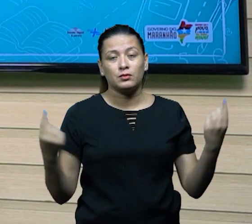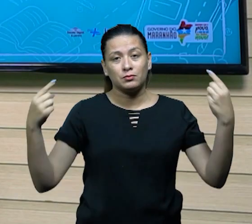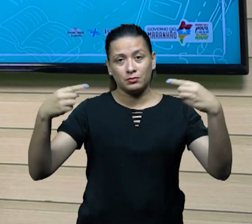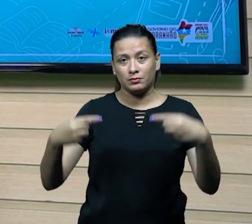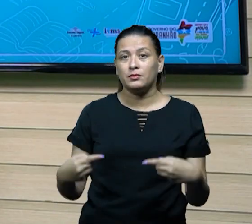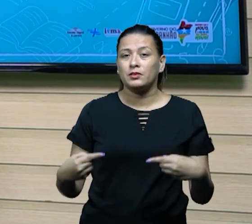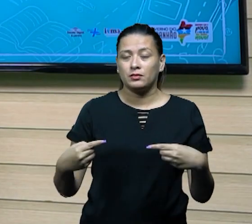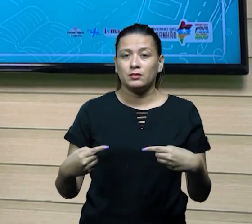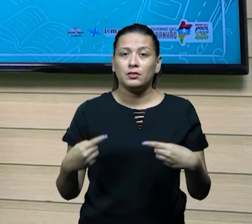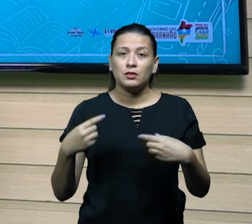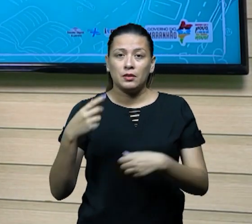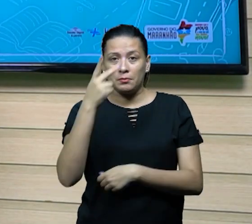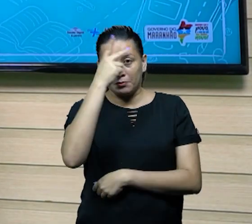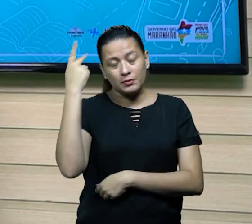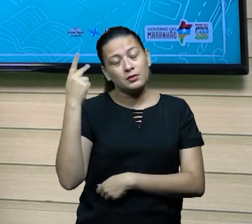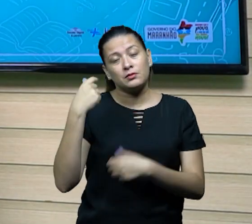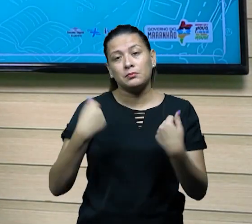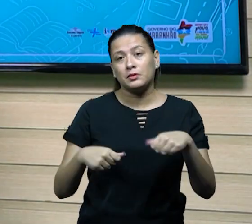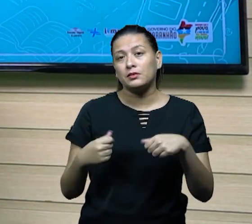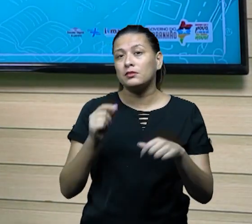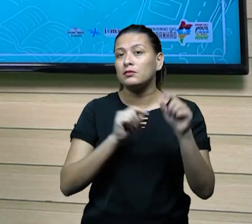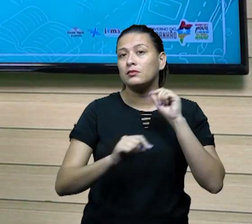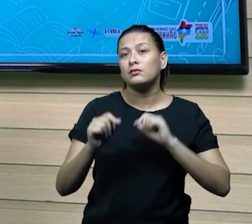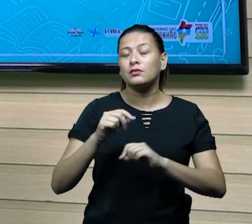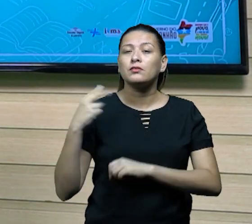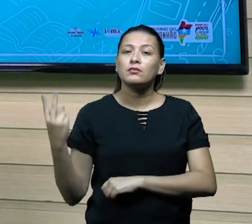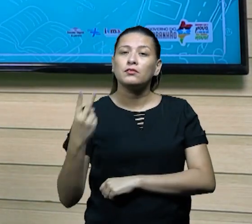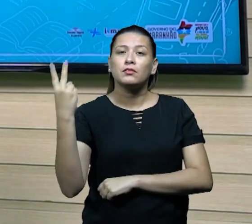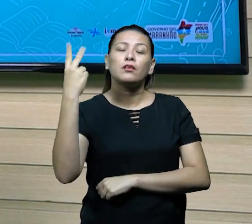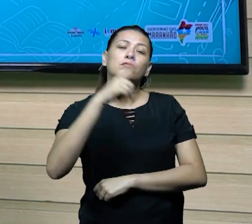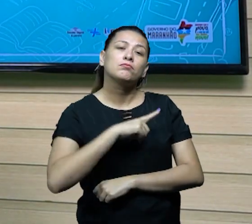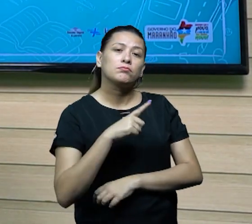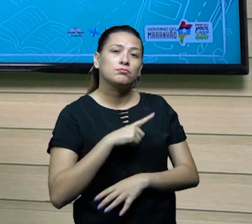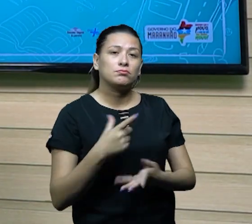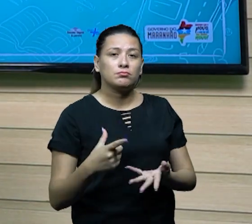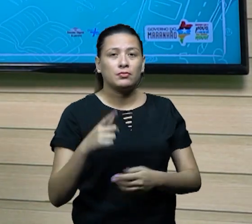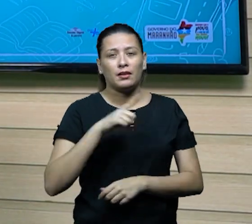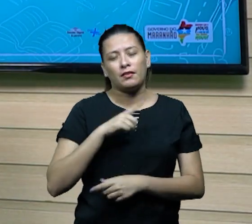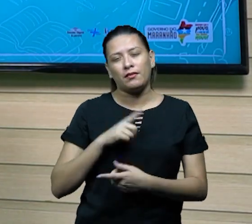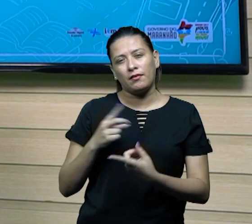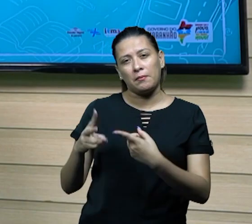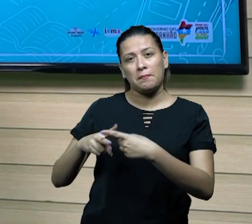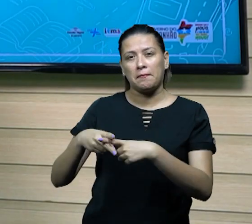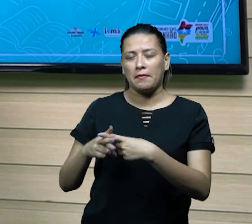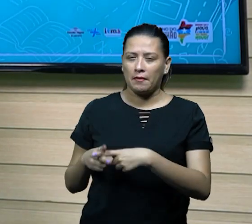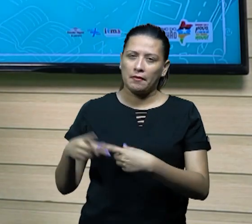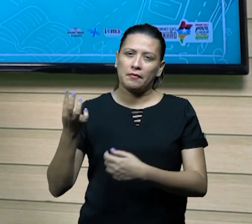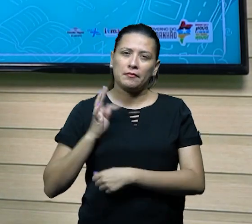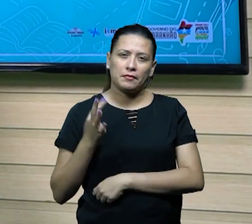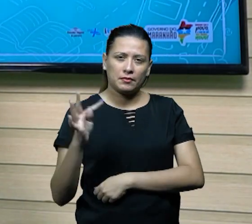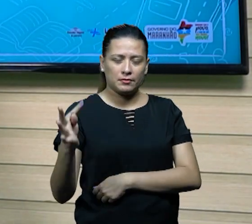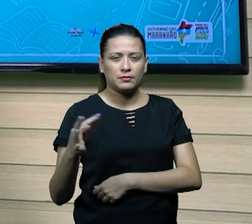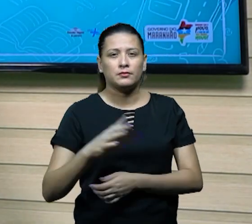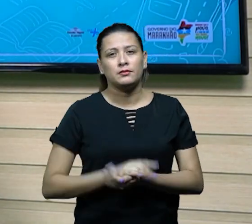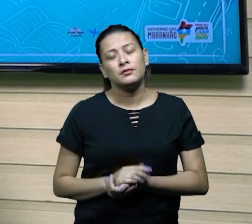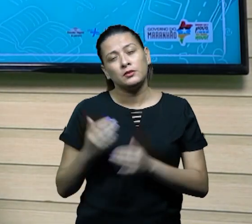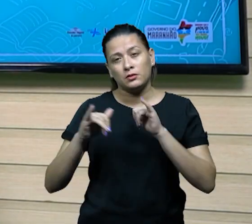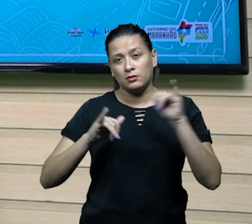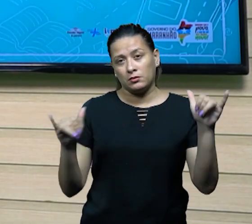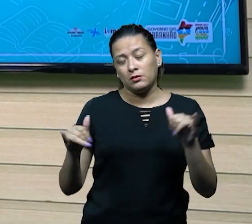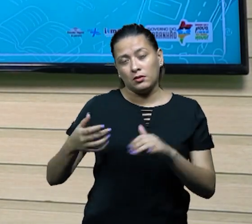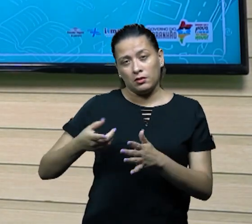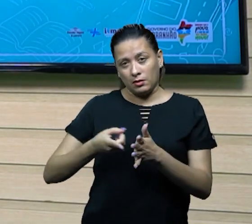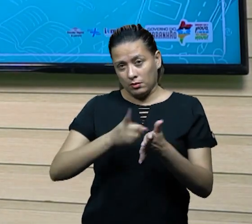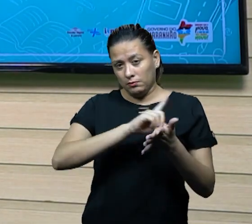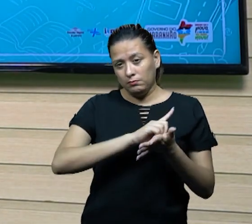competitiva, é porque as pessoas precisam ter valor. E sou eu que vou fazer a diferença. Por mais que se tenha máquina, se tenha tecnologia, como já se foi